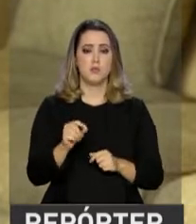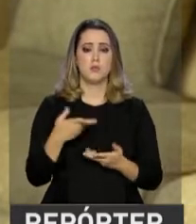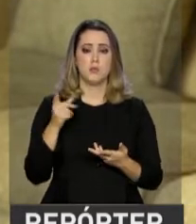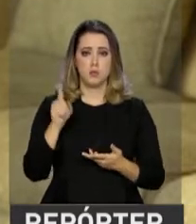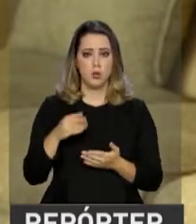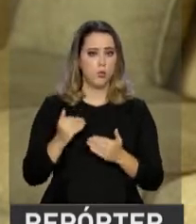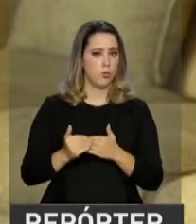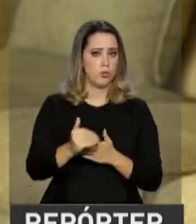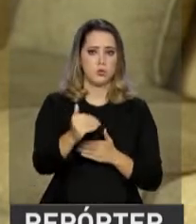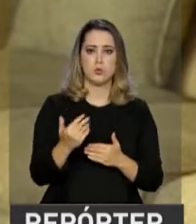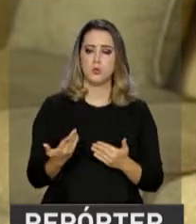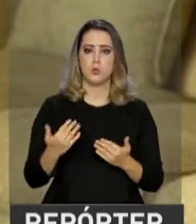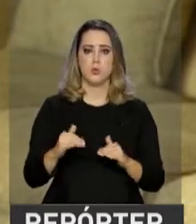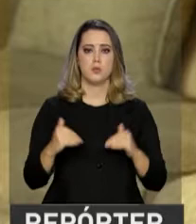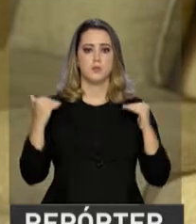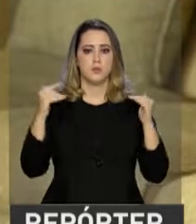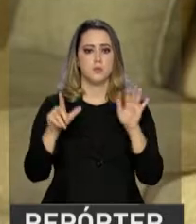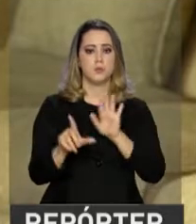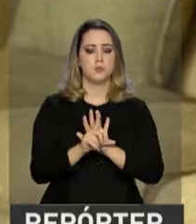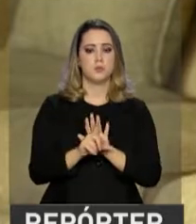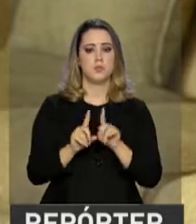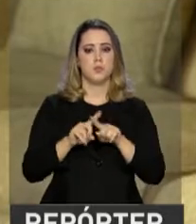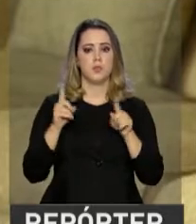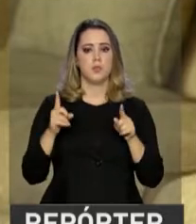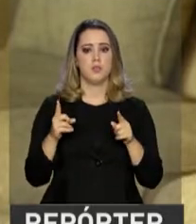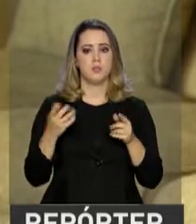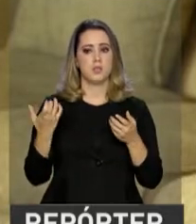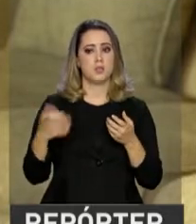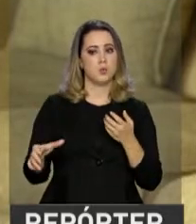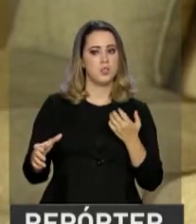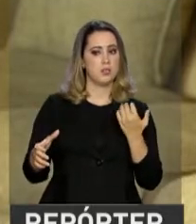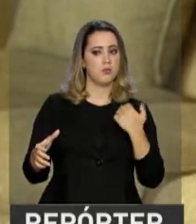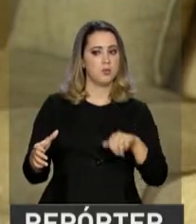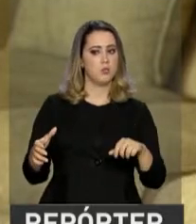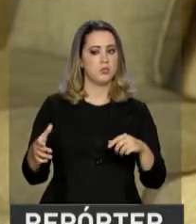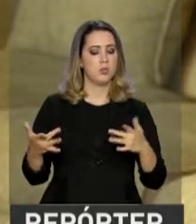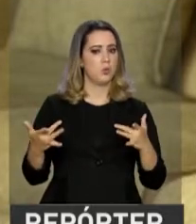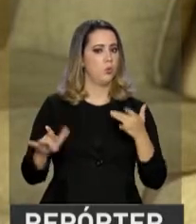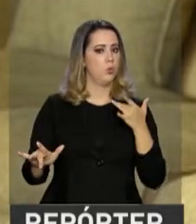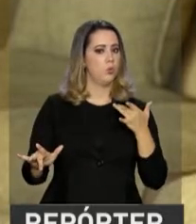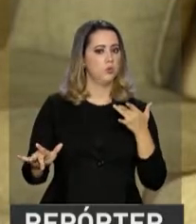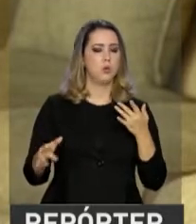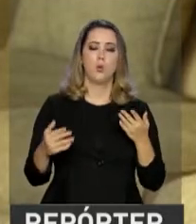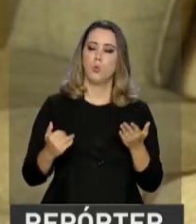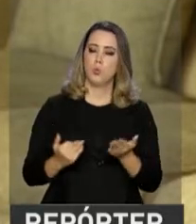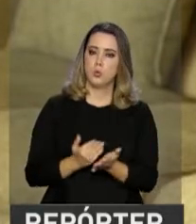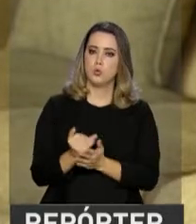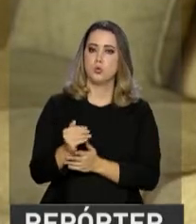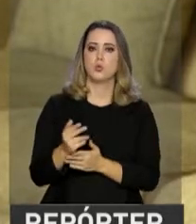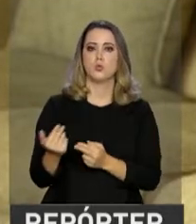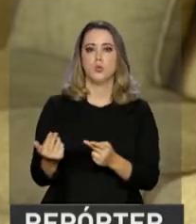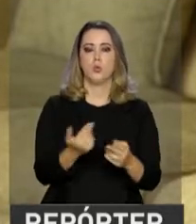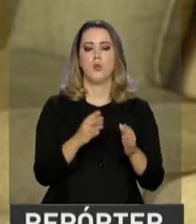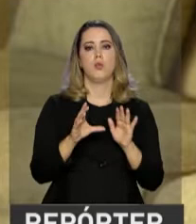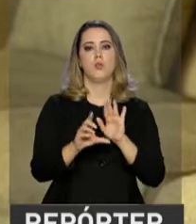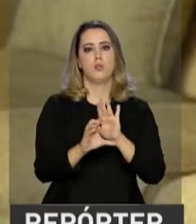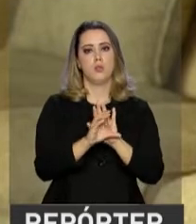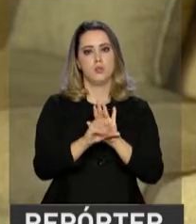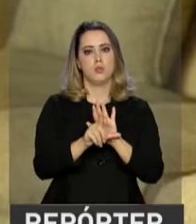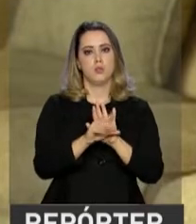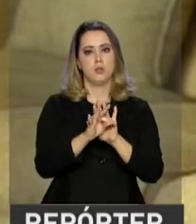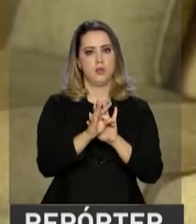vai prevalecer sobre a lei. Agora, se eles não quiserem, vai continuar a CLT com